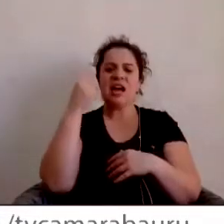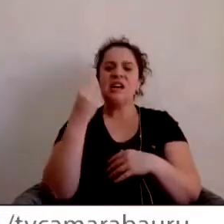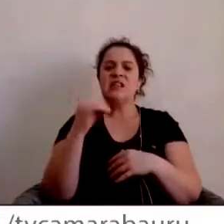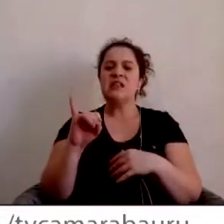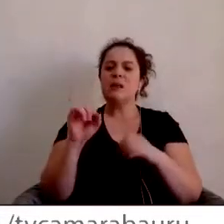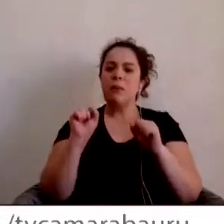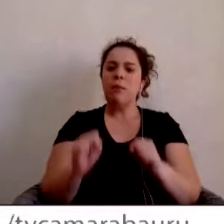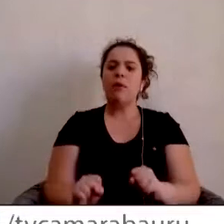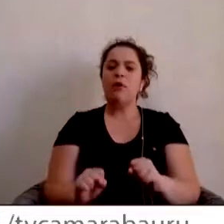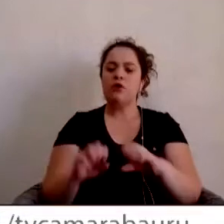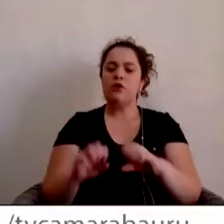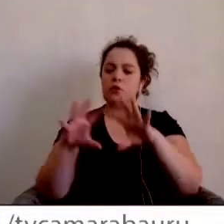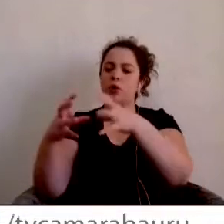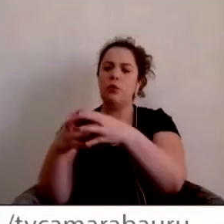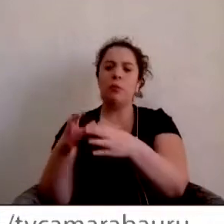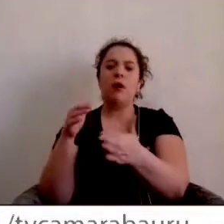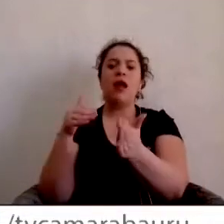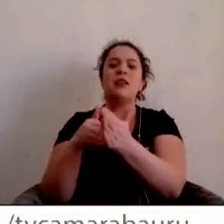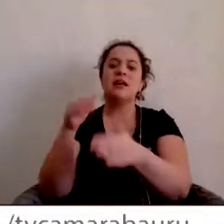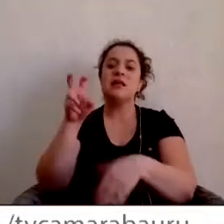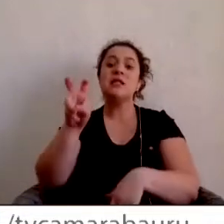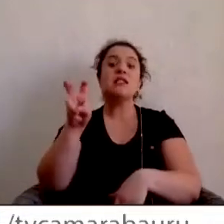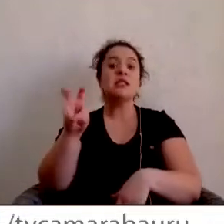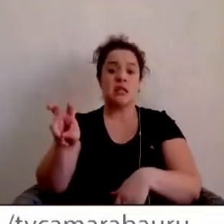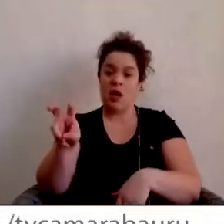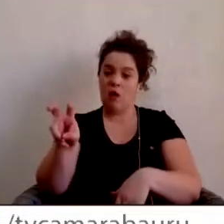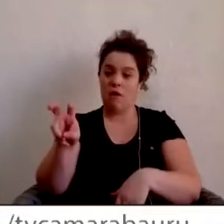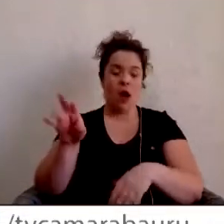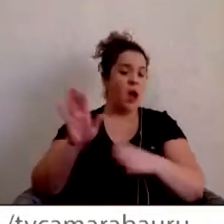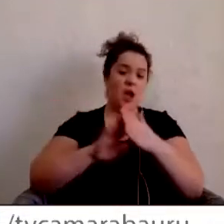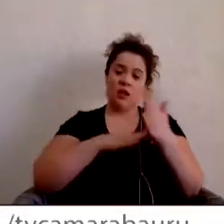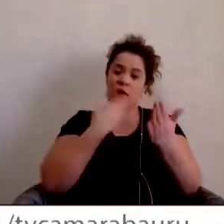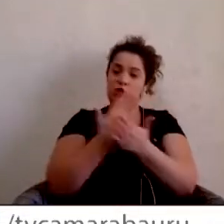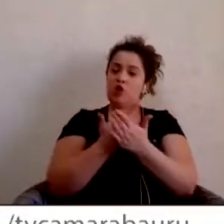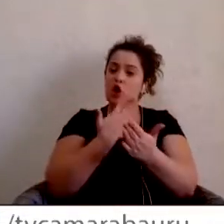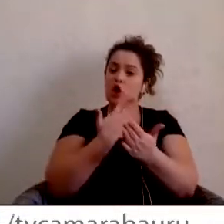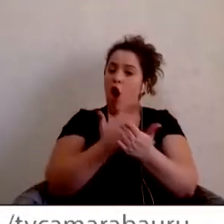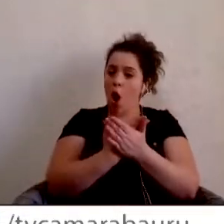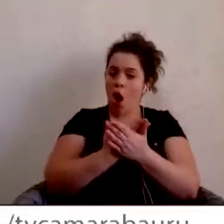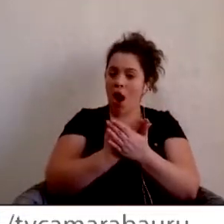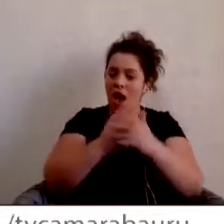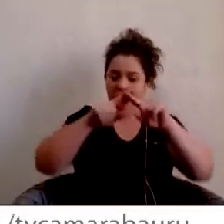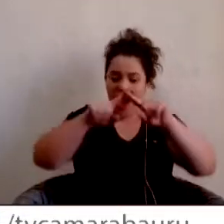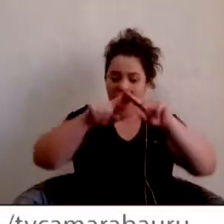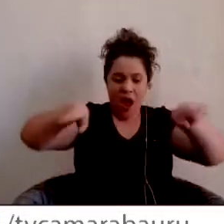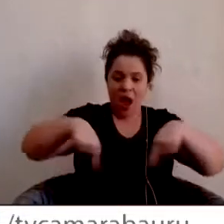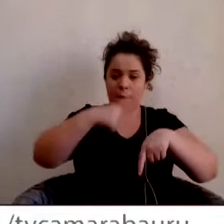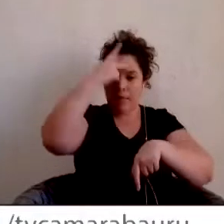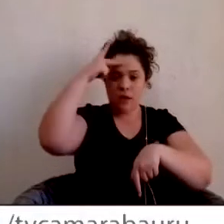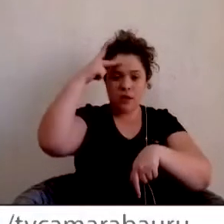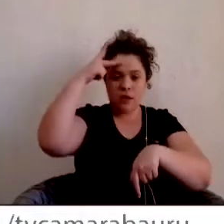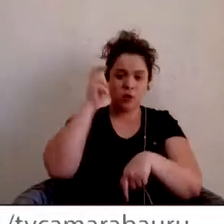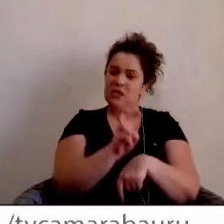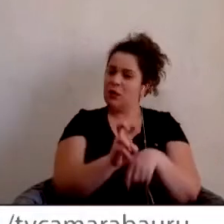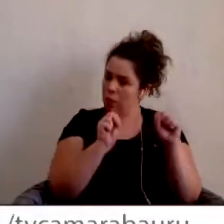escola com sala de 5 crianças por sala ou de 5 adultos por sala também pode. Qual é a diferença?